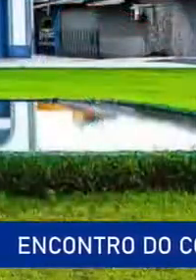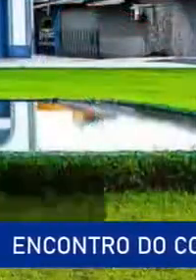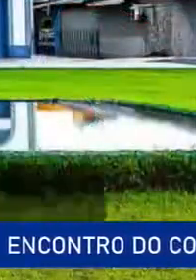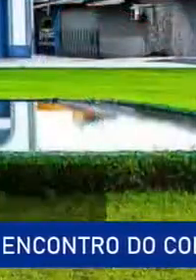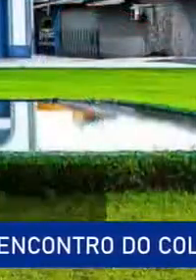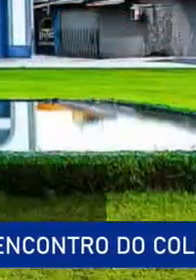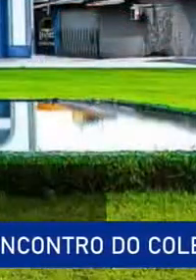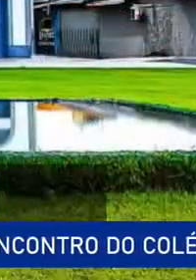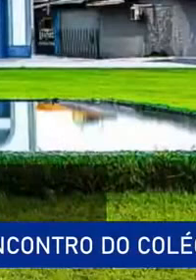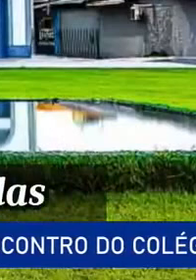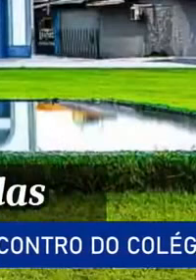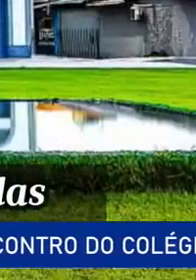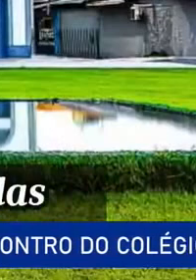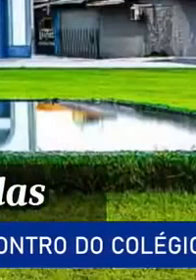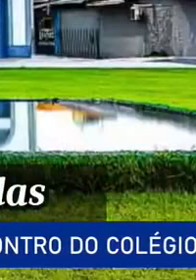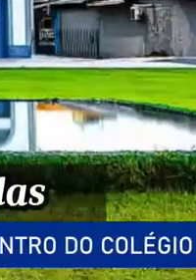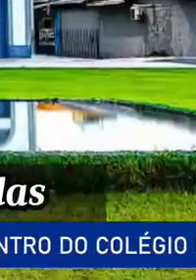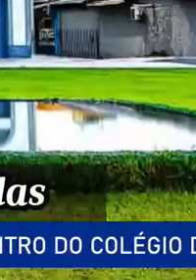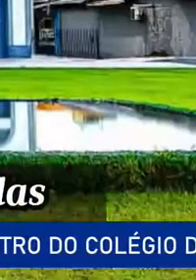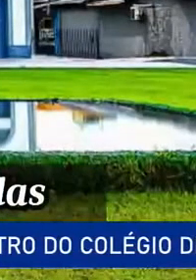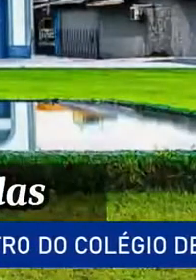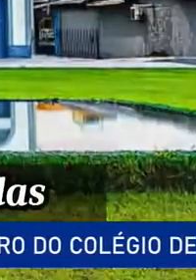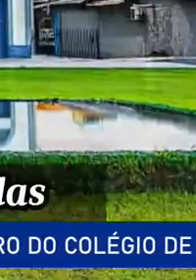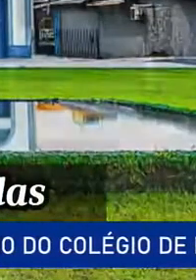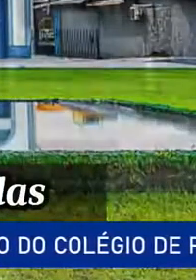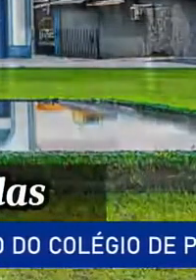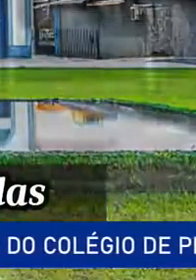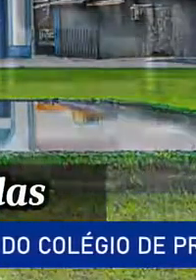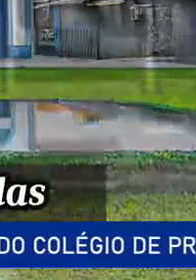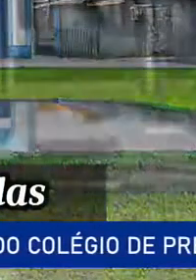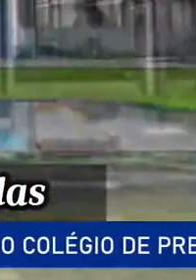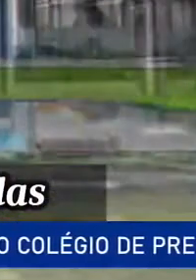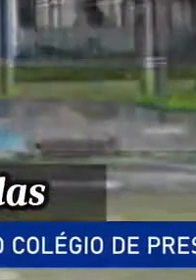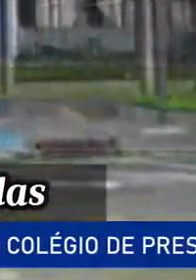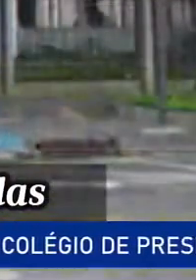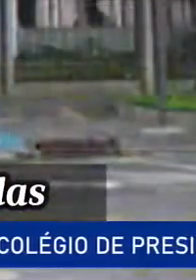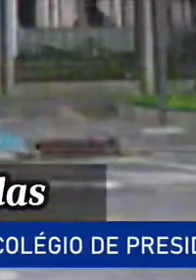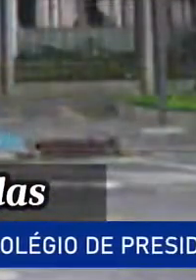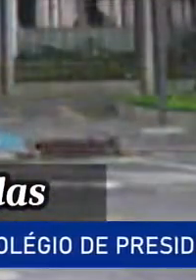na parte superior à esquerda. Foco do Mercado Central.